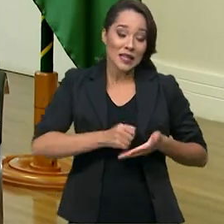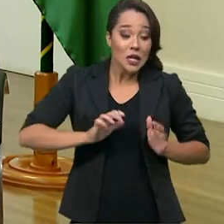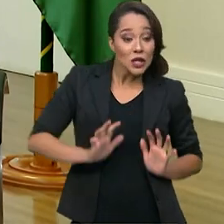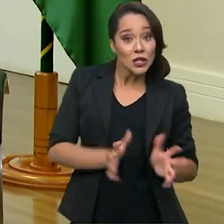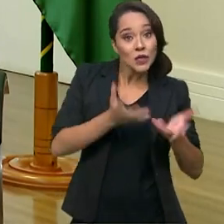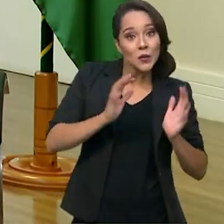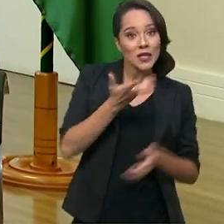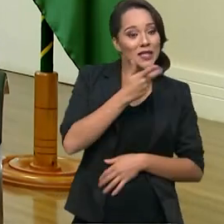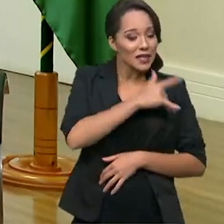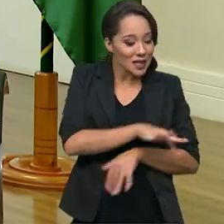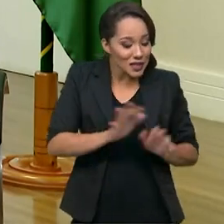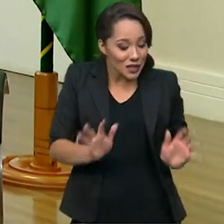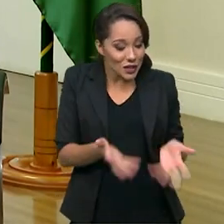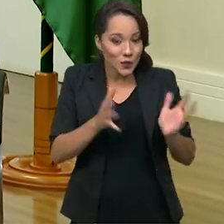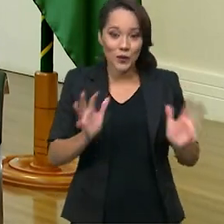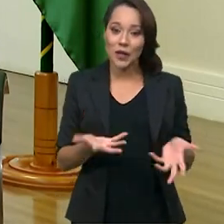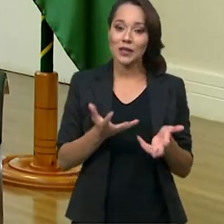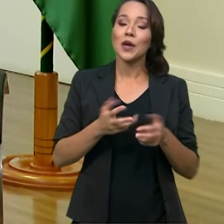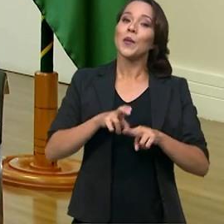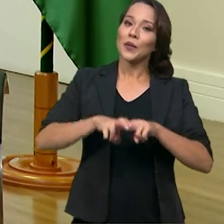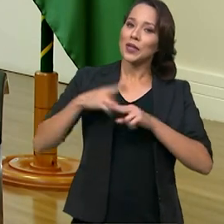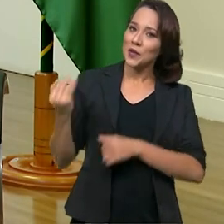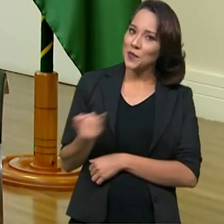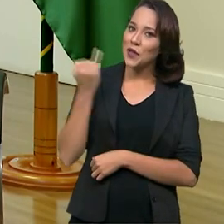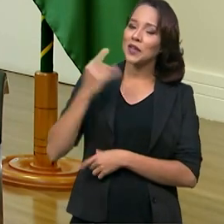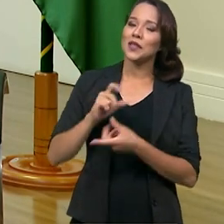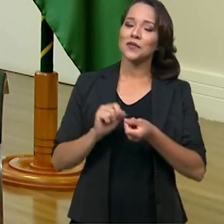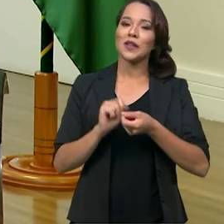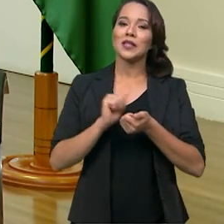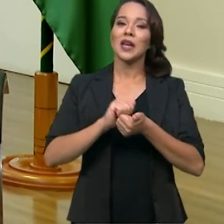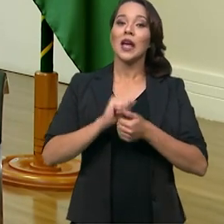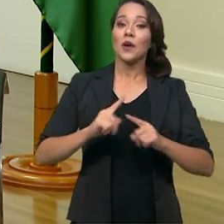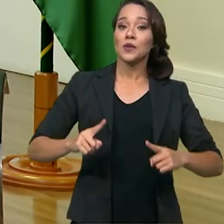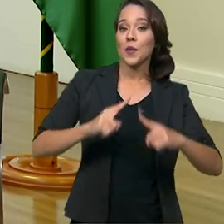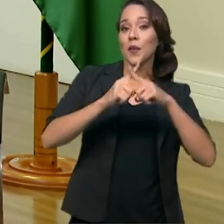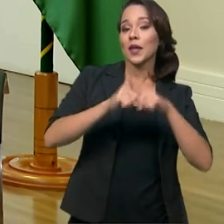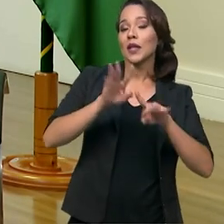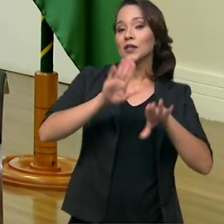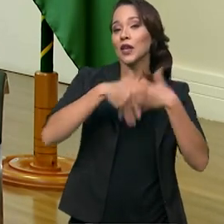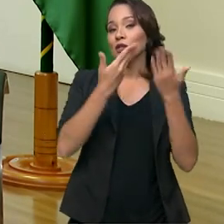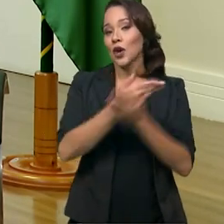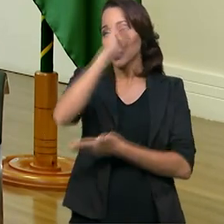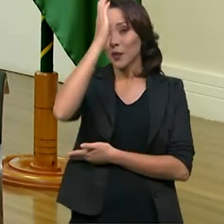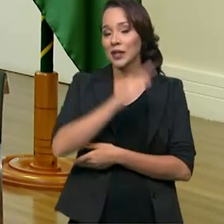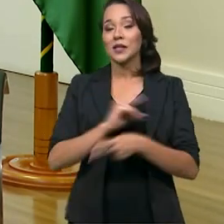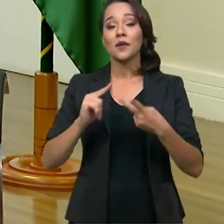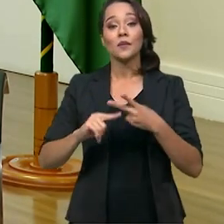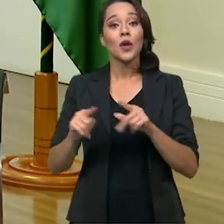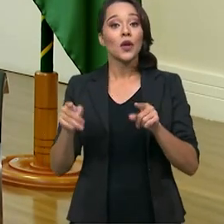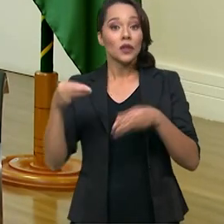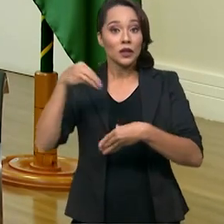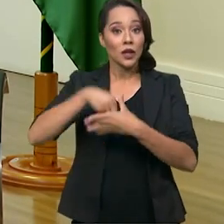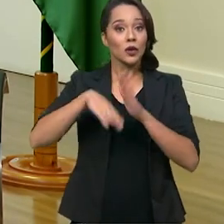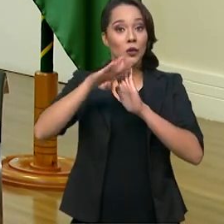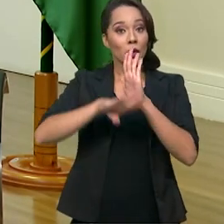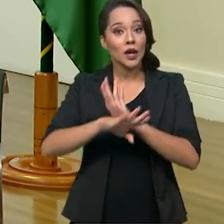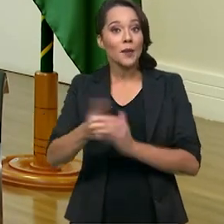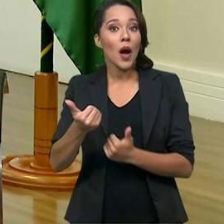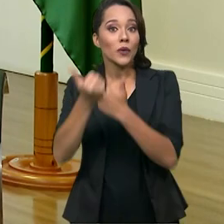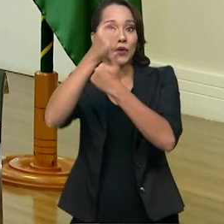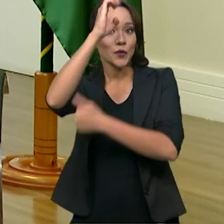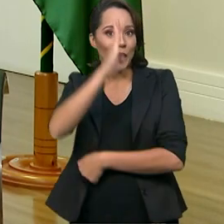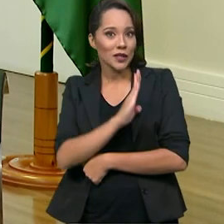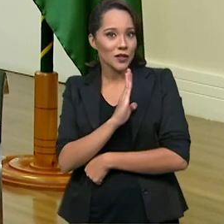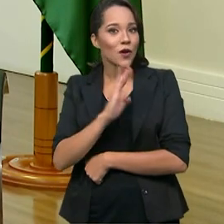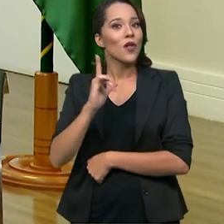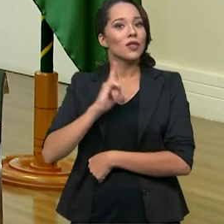estimulando nossas crianças. Por isso a importância da realização dos Jogos Estudantis Brasileiros. Por isso está interligado dentro do programa Auxílio Brasil,